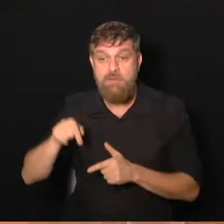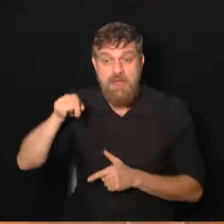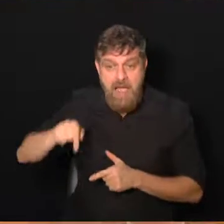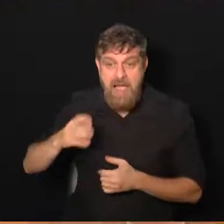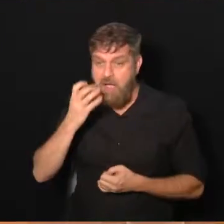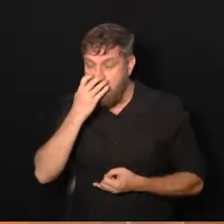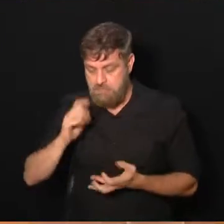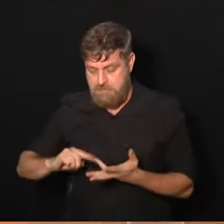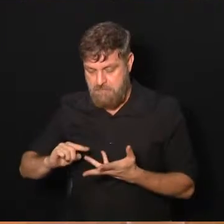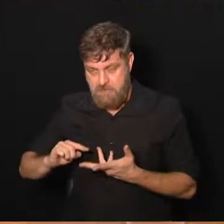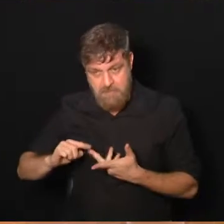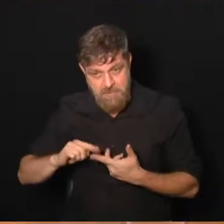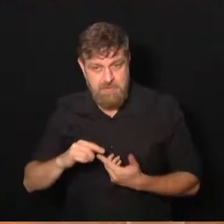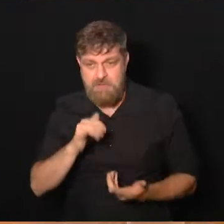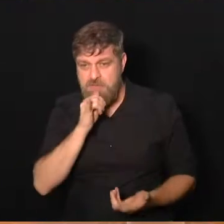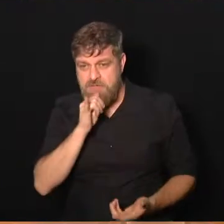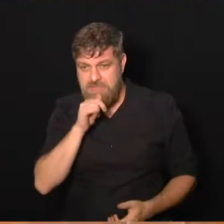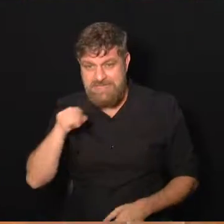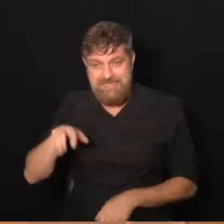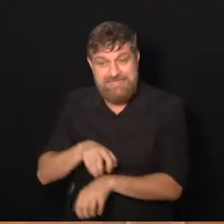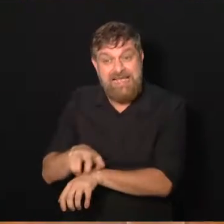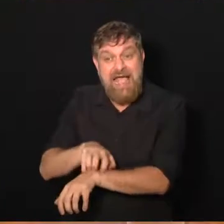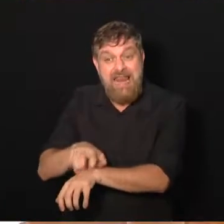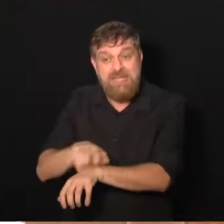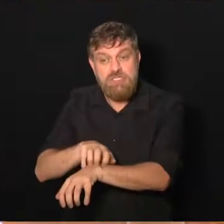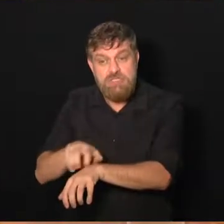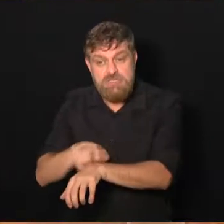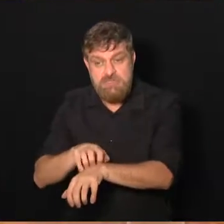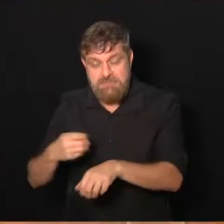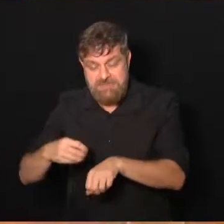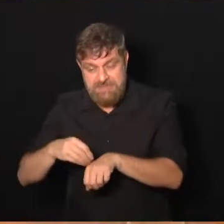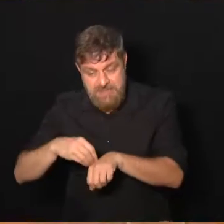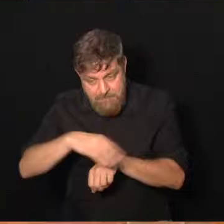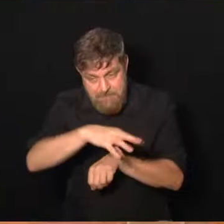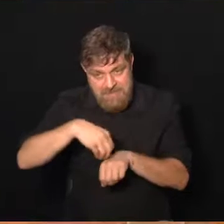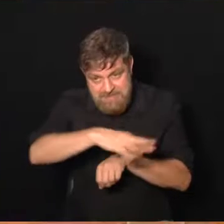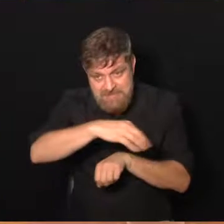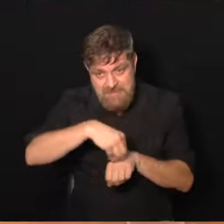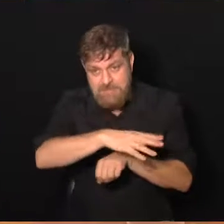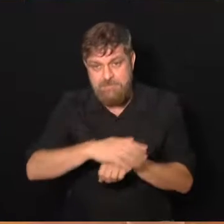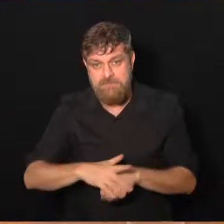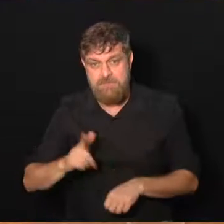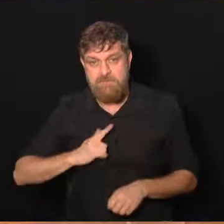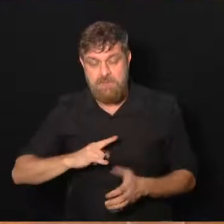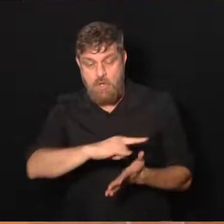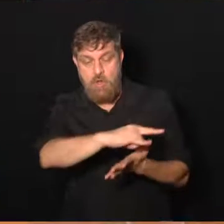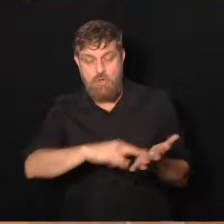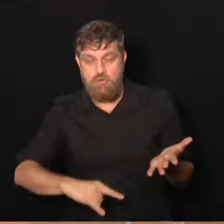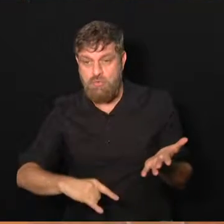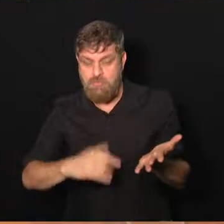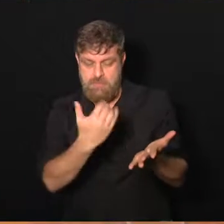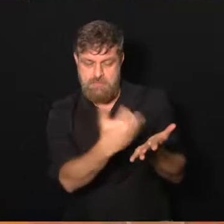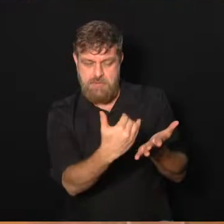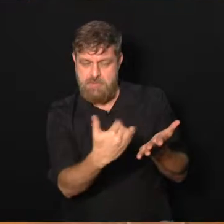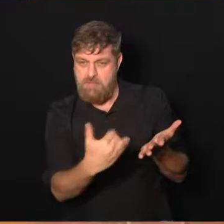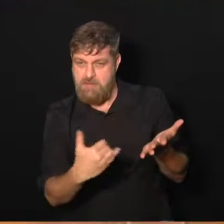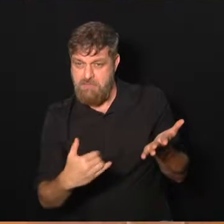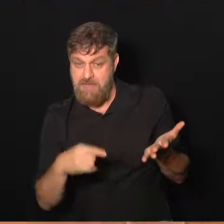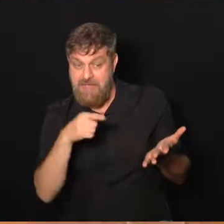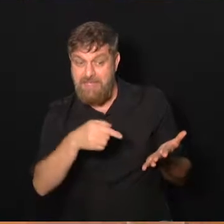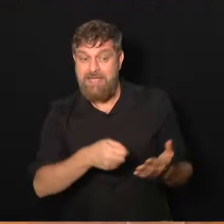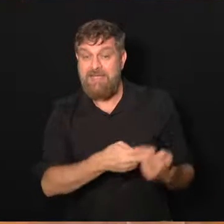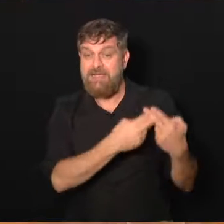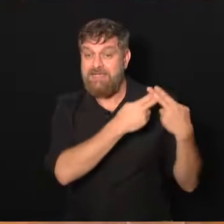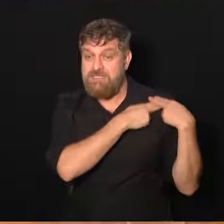do animal, como, por exemplo, alergias. Solicite um contrato escrito com direitos e deveres da clínica e do